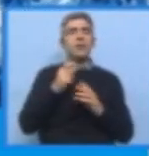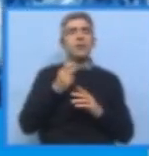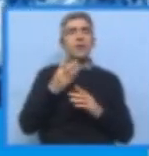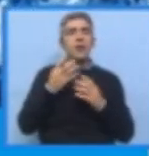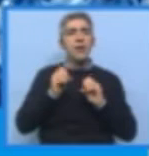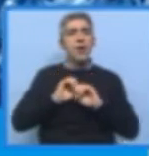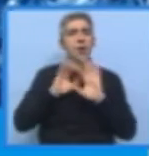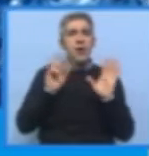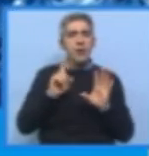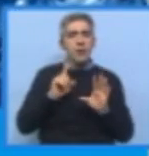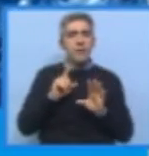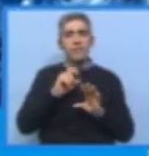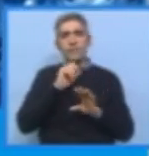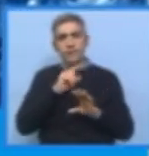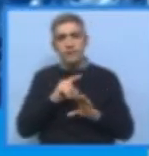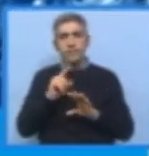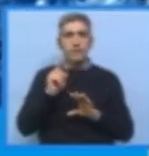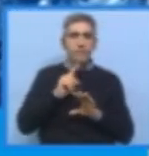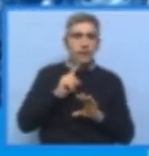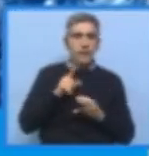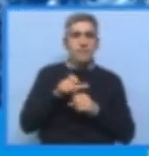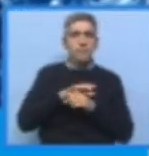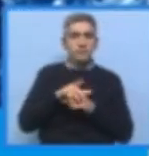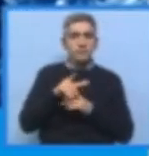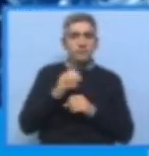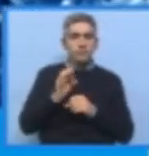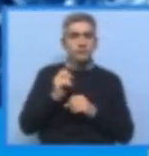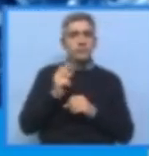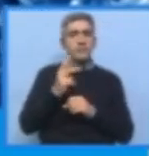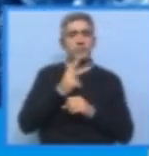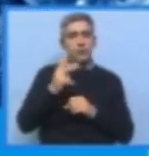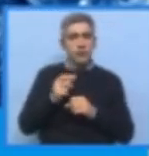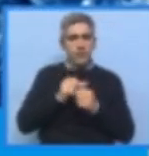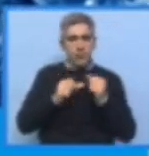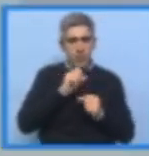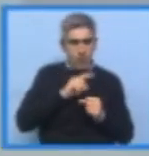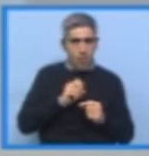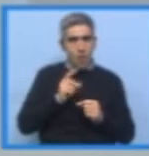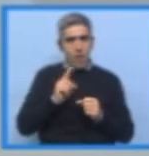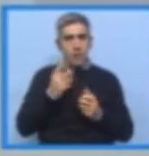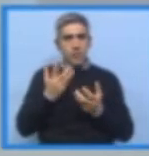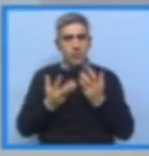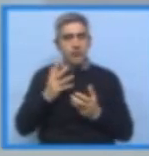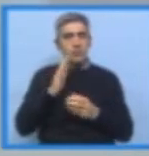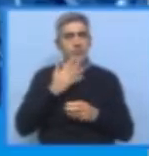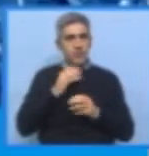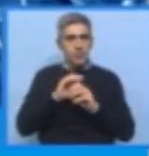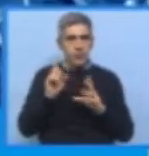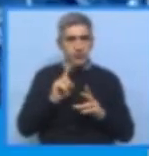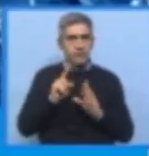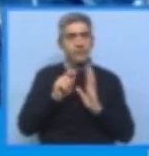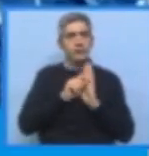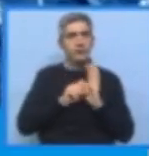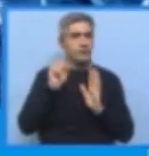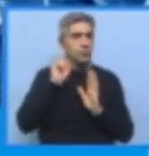clara a decisão se a situação é totalmente irreversível ou não. E pronto, e põem-se questões